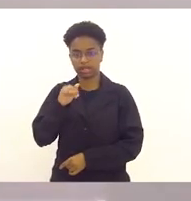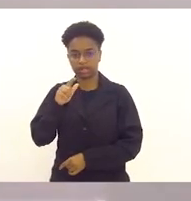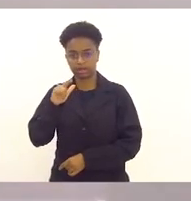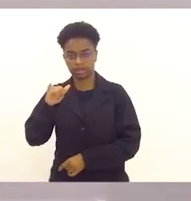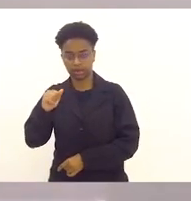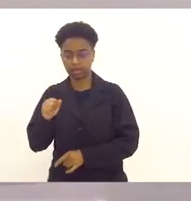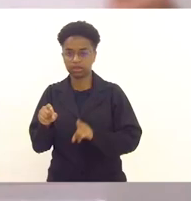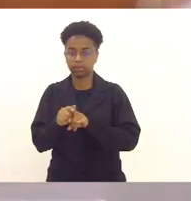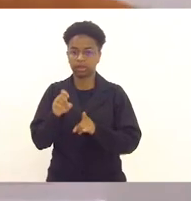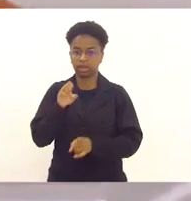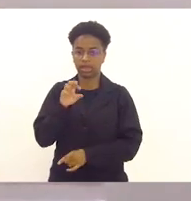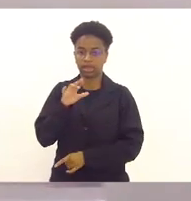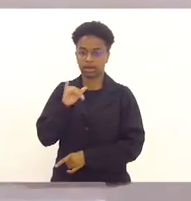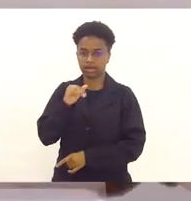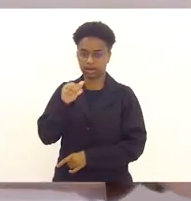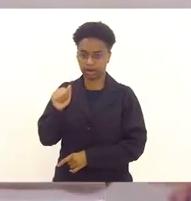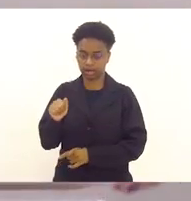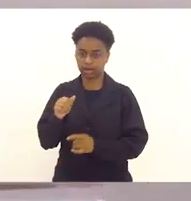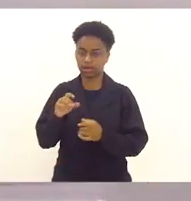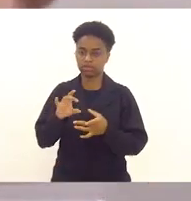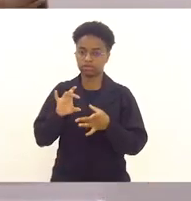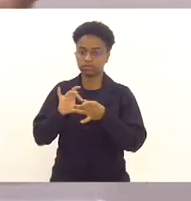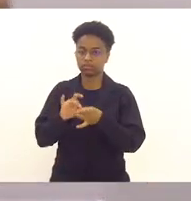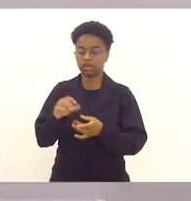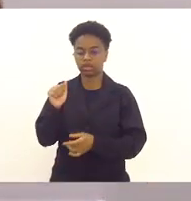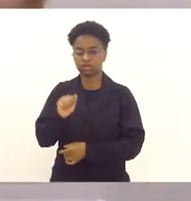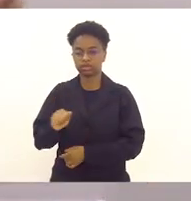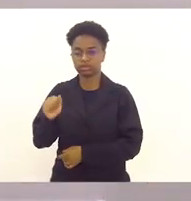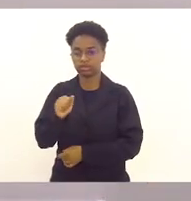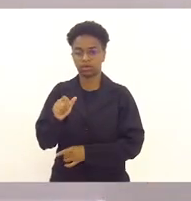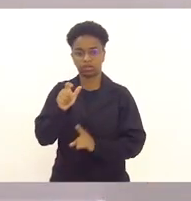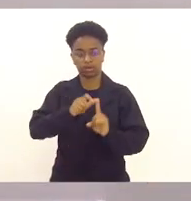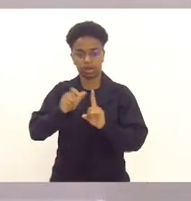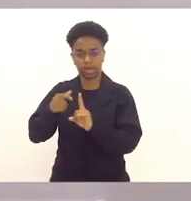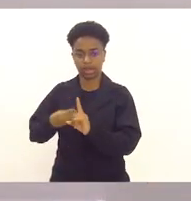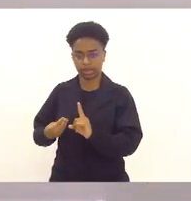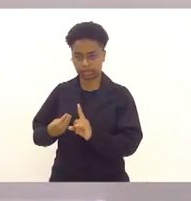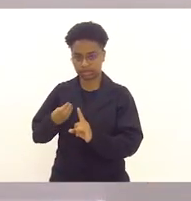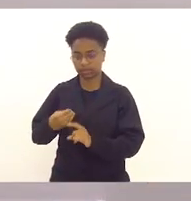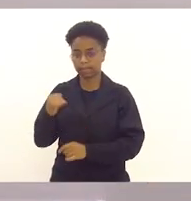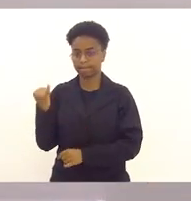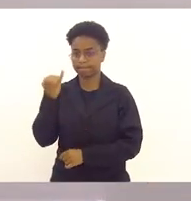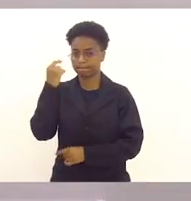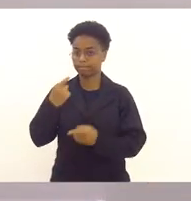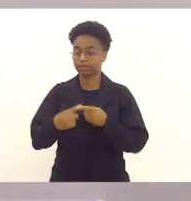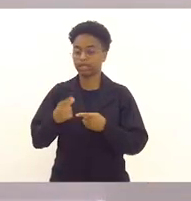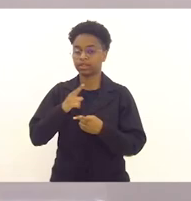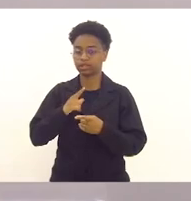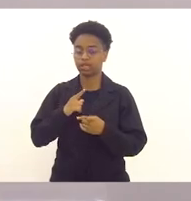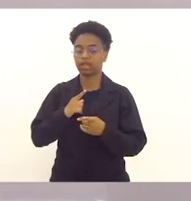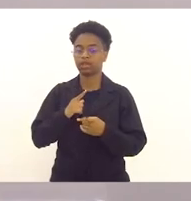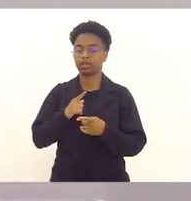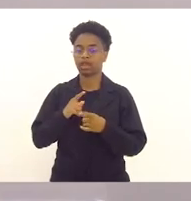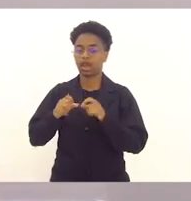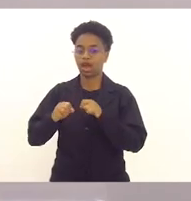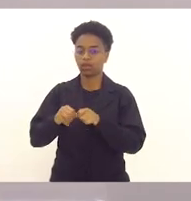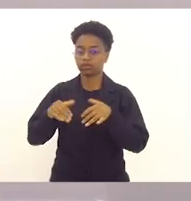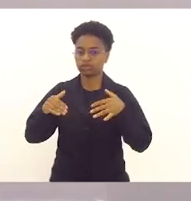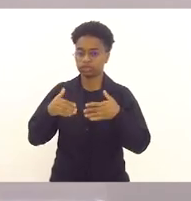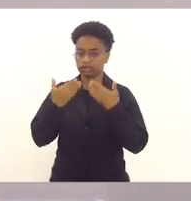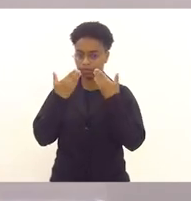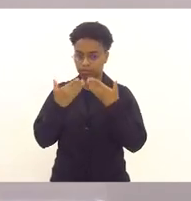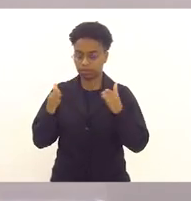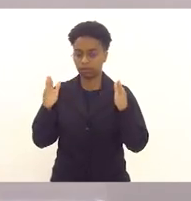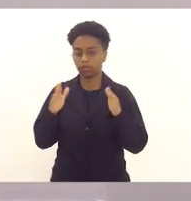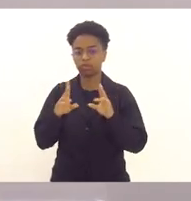Priscila da associação ela exigem muito importante a gente fez uma audiência pública com relação ao sistema